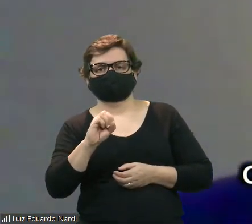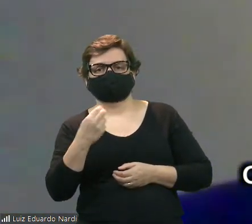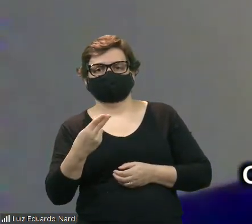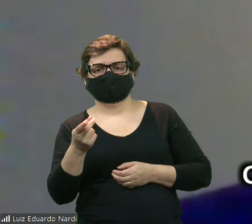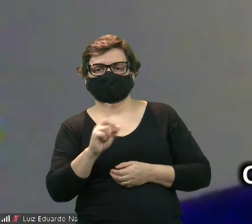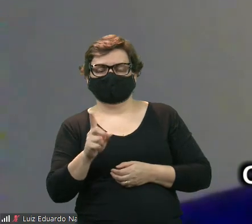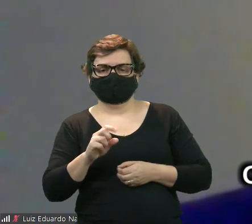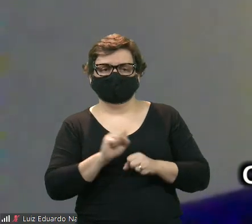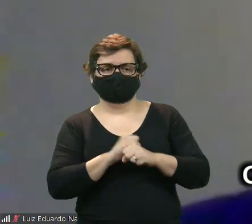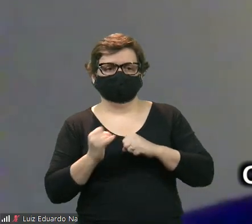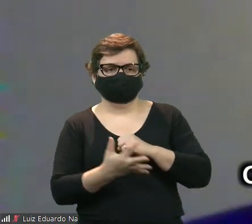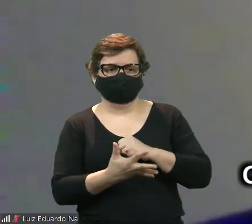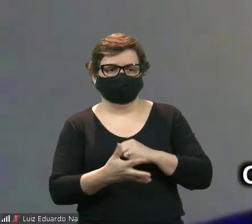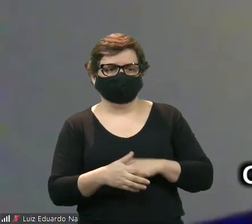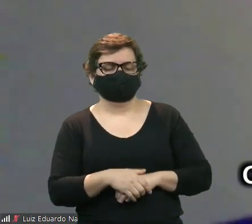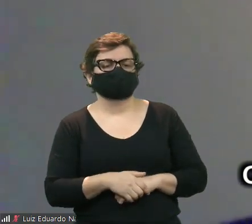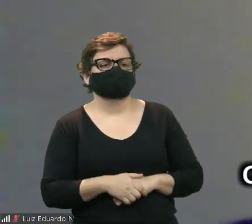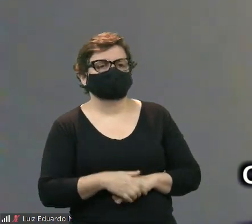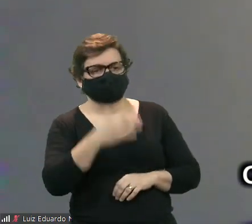Muito obrigado, senhor